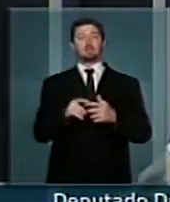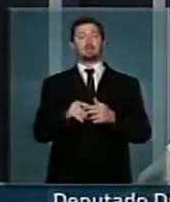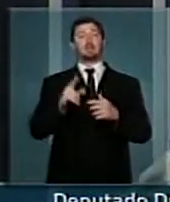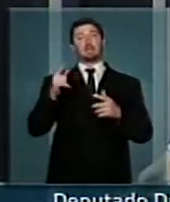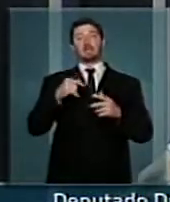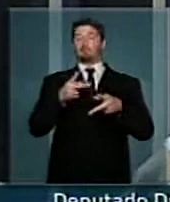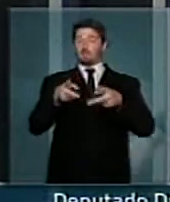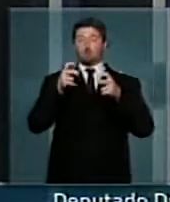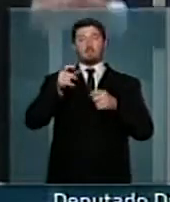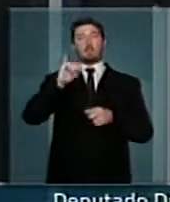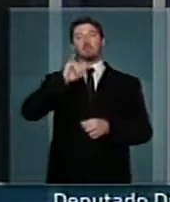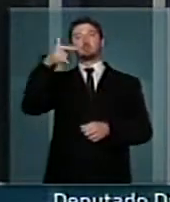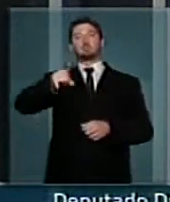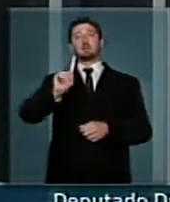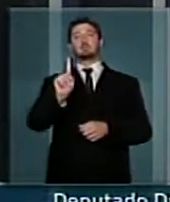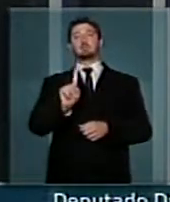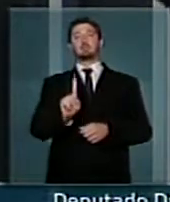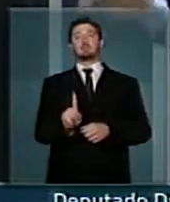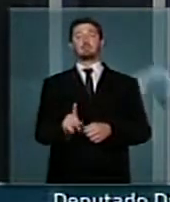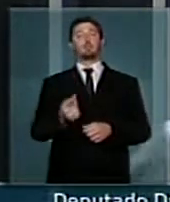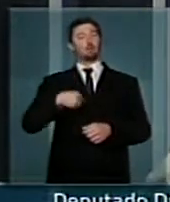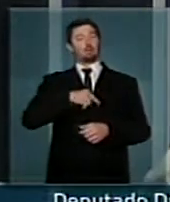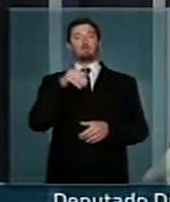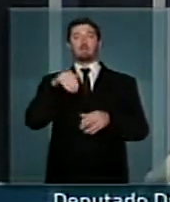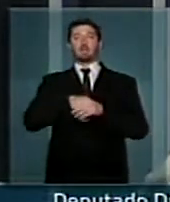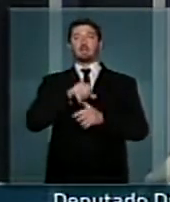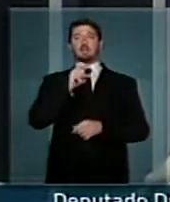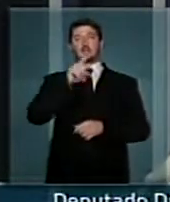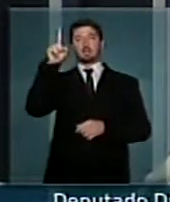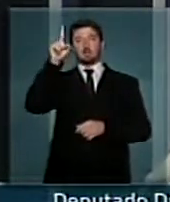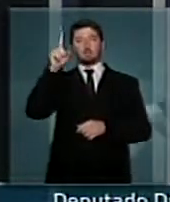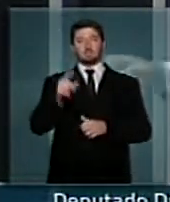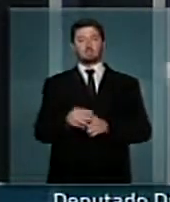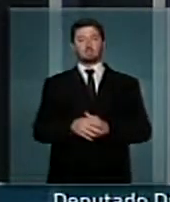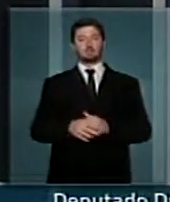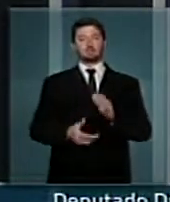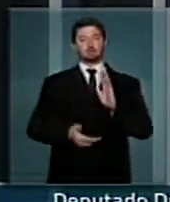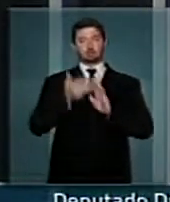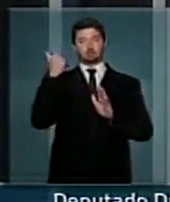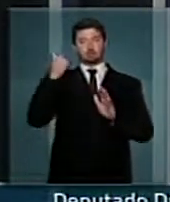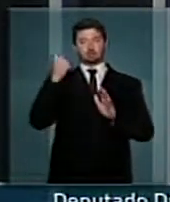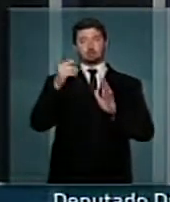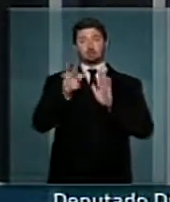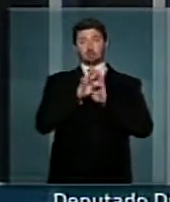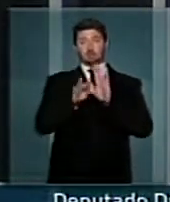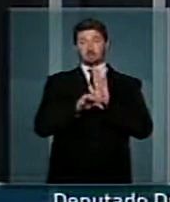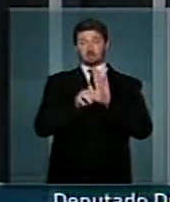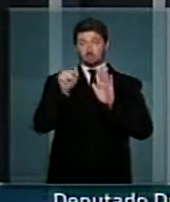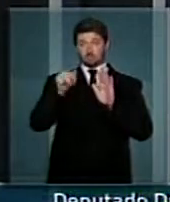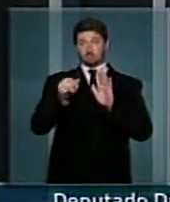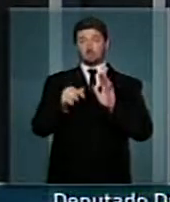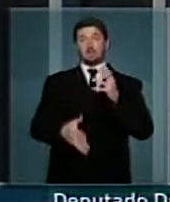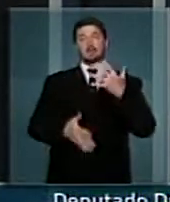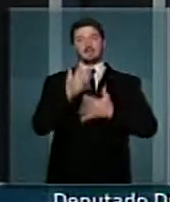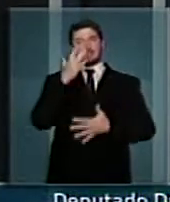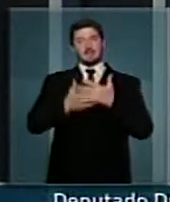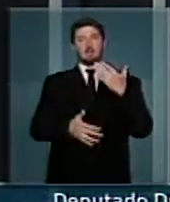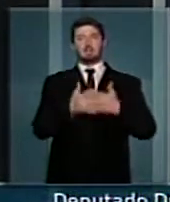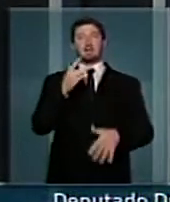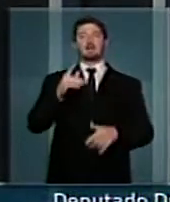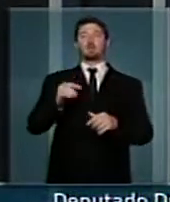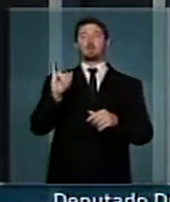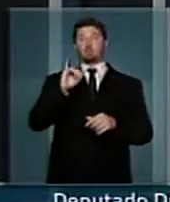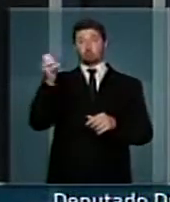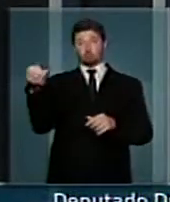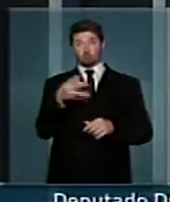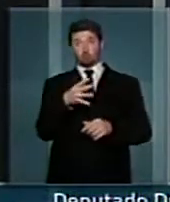seja cobrado. Nós vamos votar não, retirando isso do texto e impedindo que esse novo